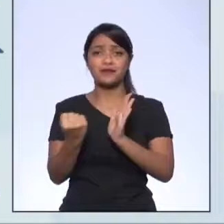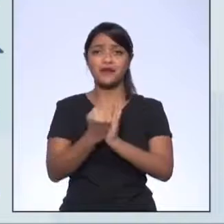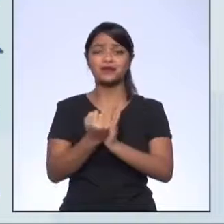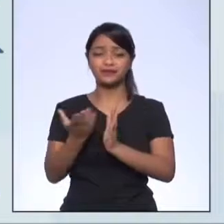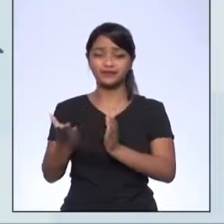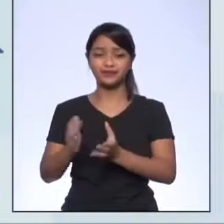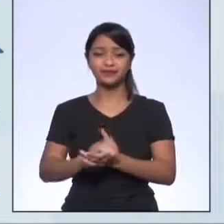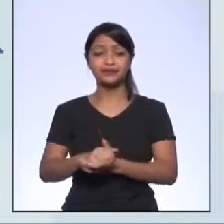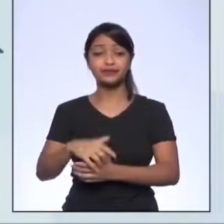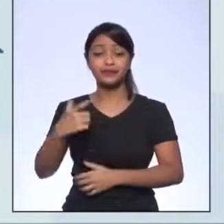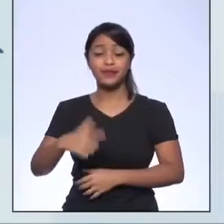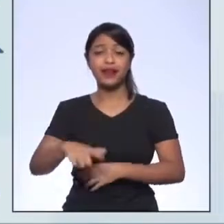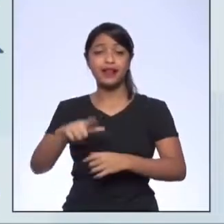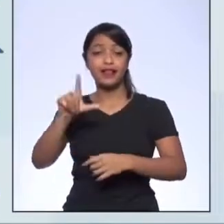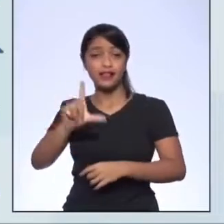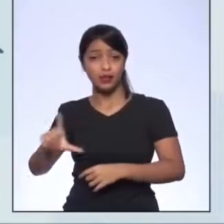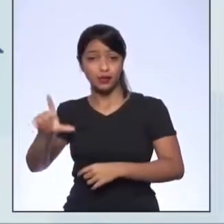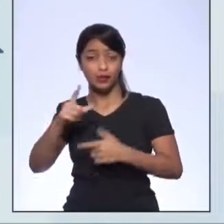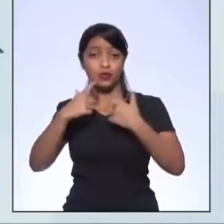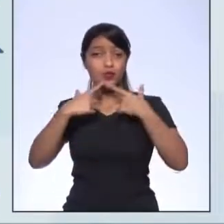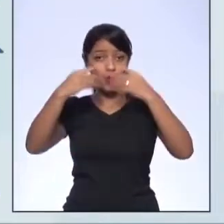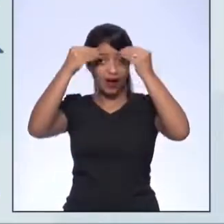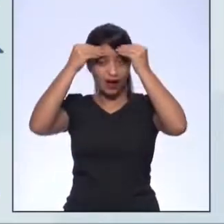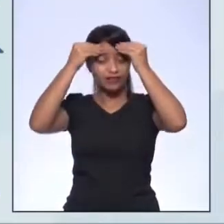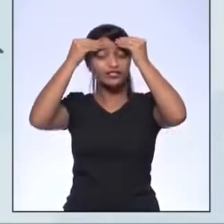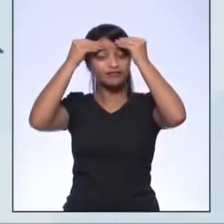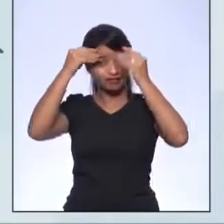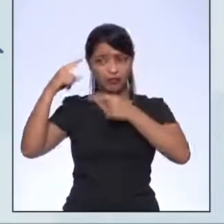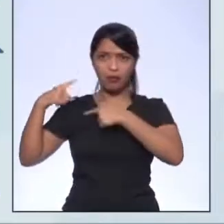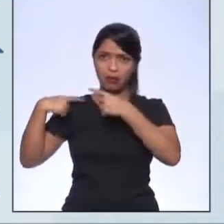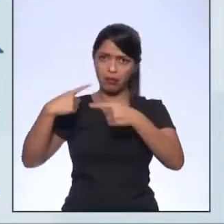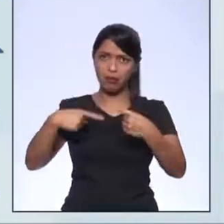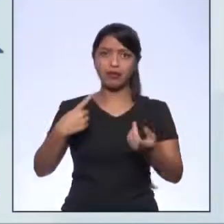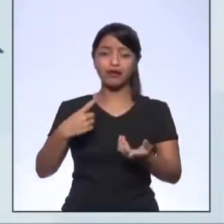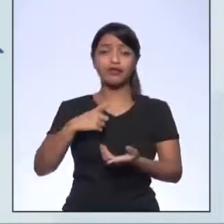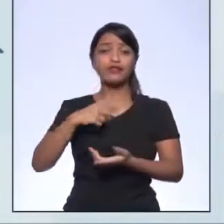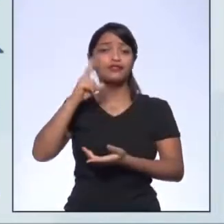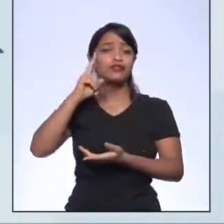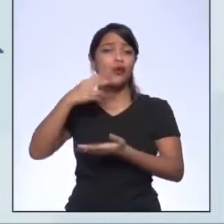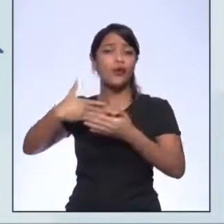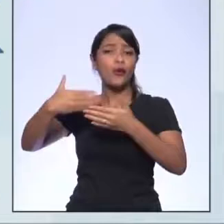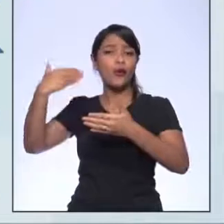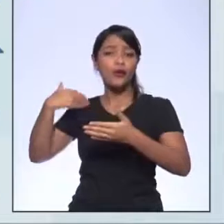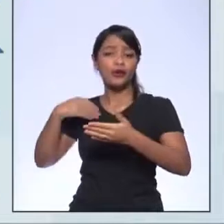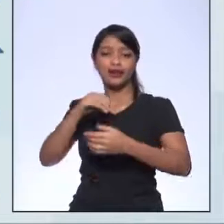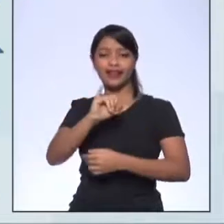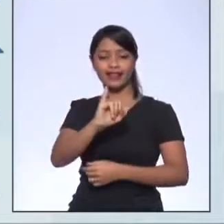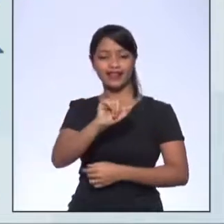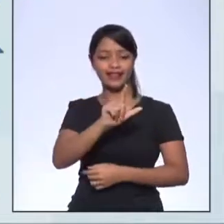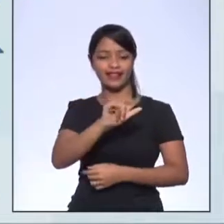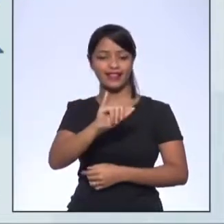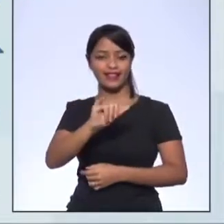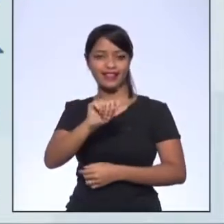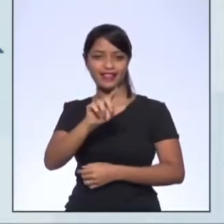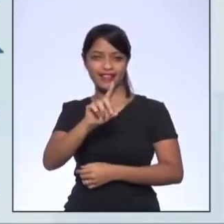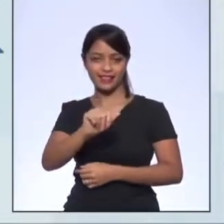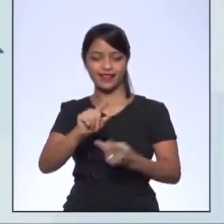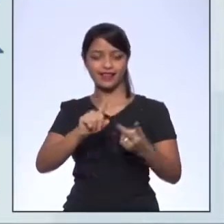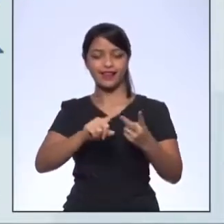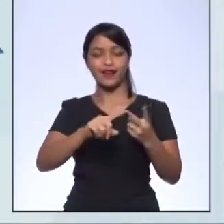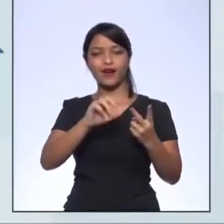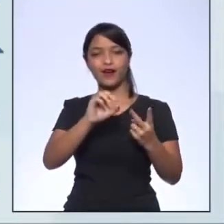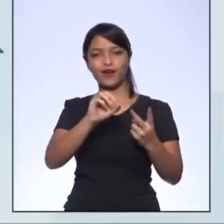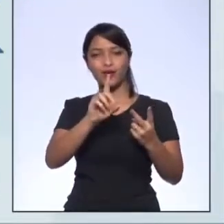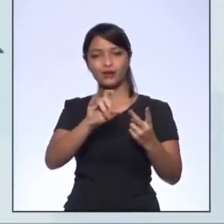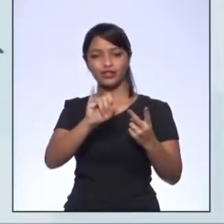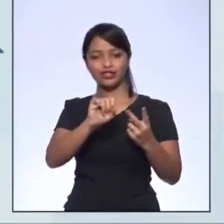grandes histórias foram contadas nesse período, nós temos aí a Ilíada e a Odisseia de Homero. Na próxima aula nós vamos contar